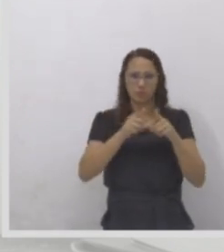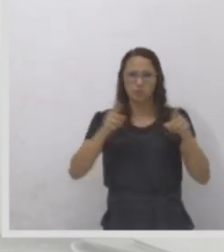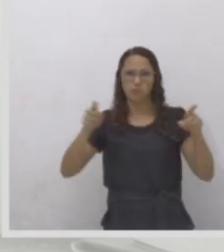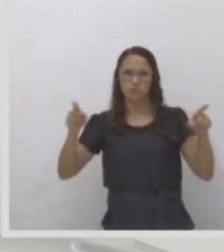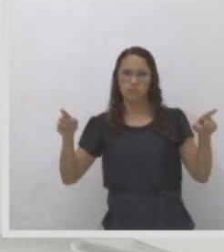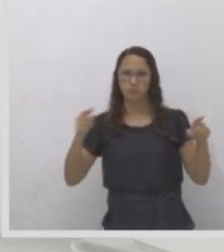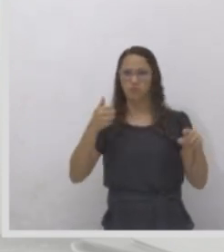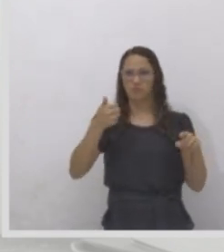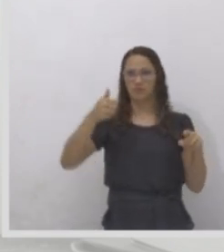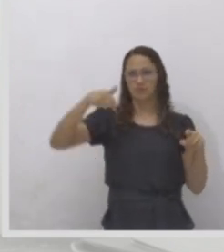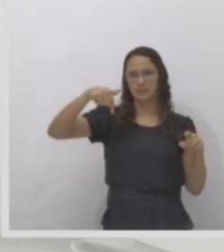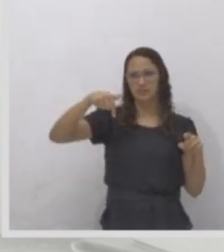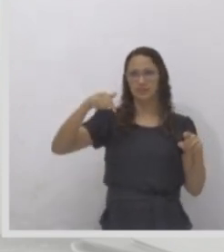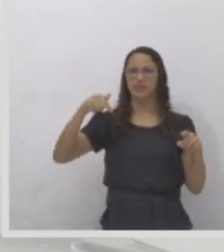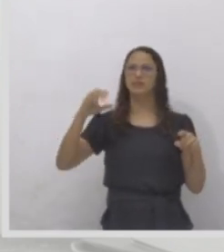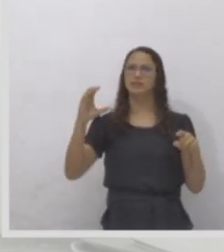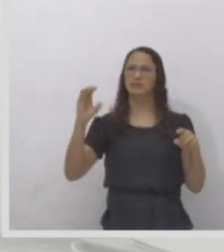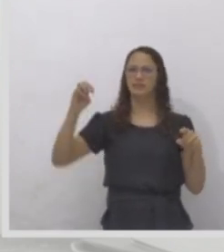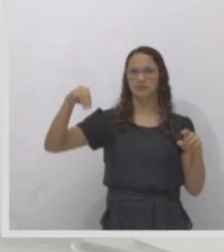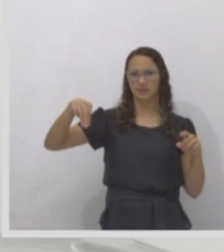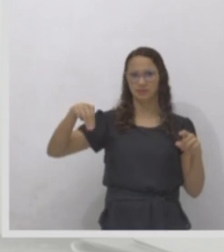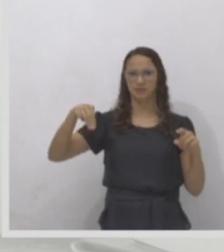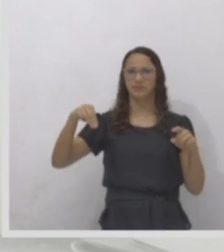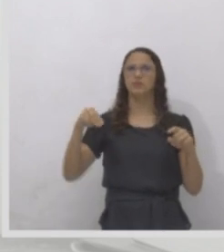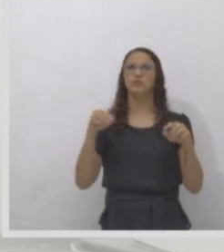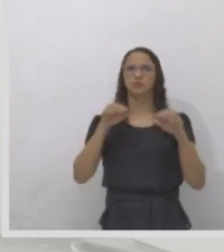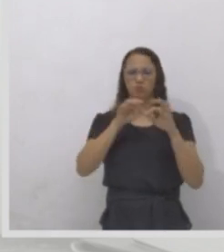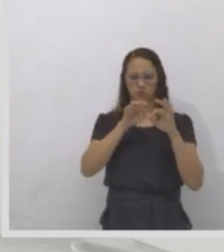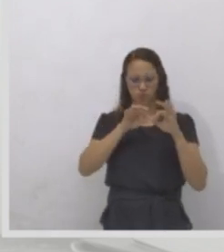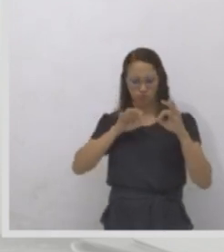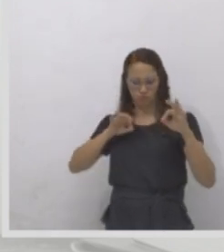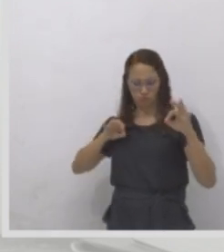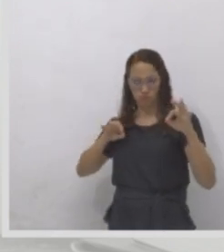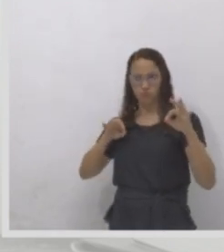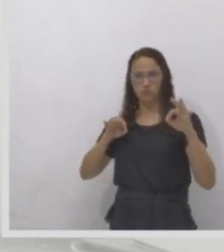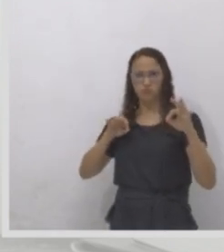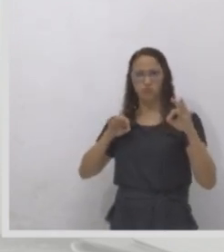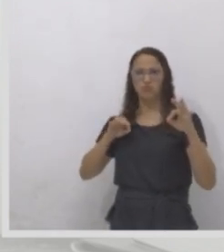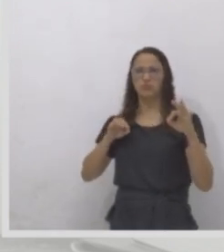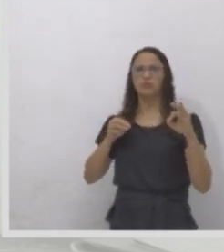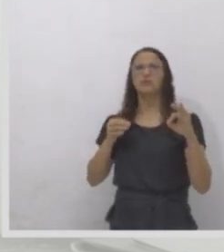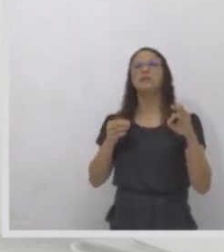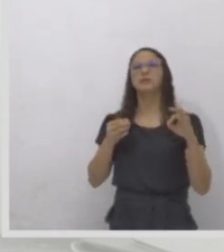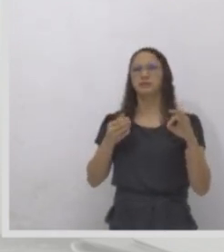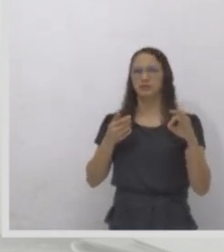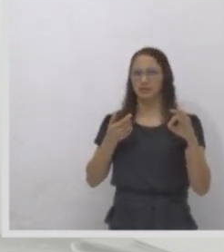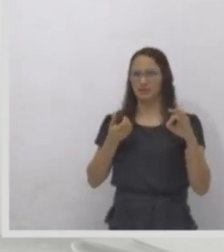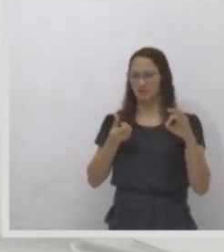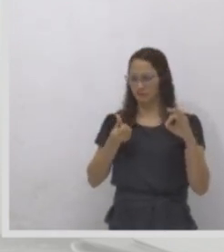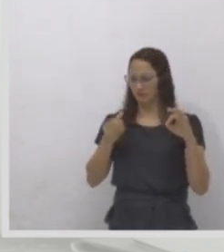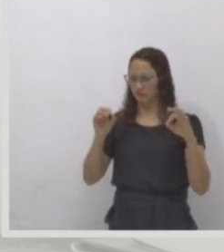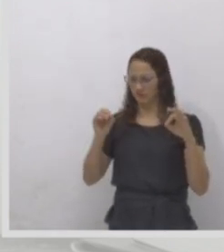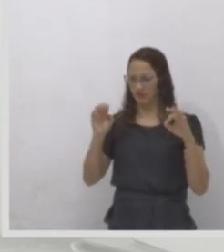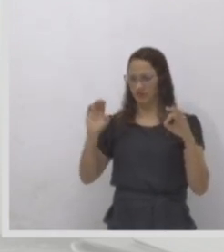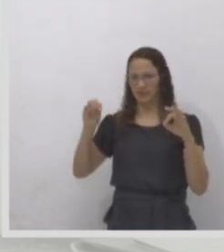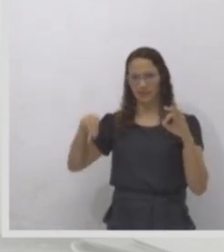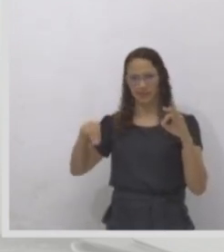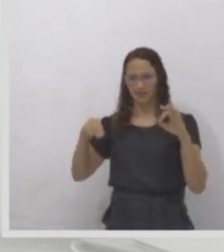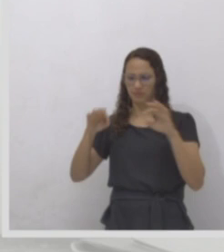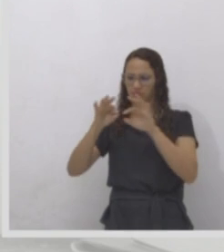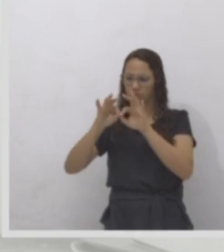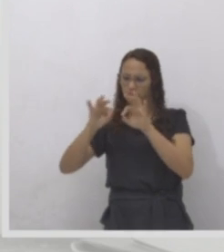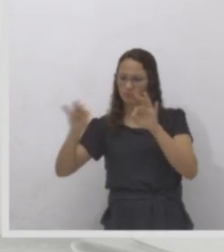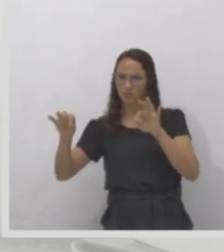maior 20 centímetros, e a asa menor 6 centímetros. No corpo do avião você tem duas marcações, uma com